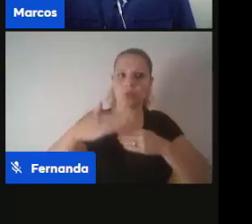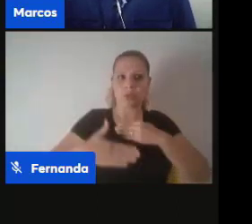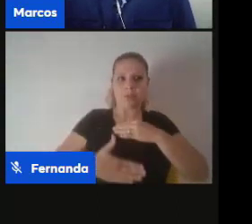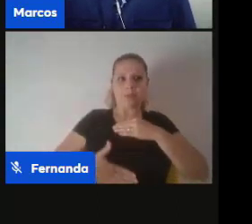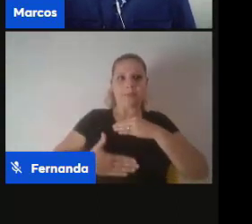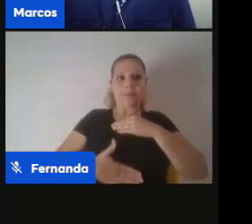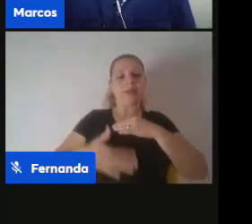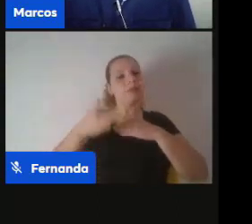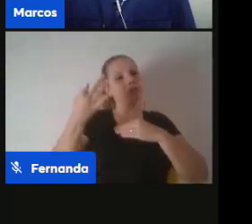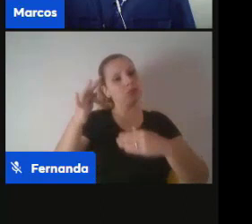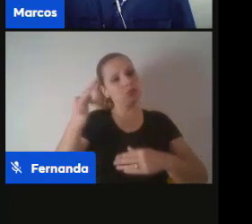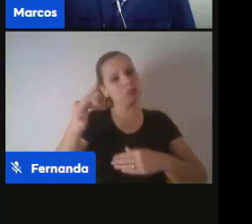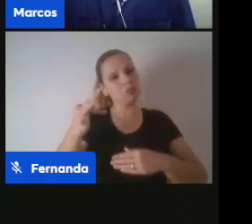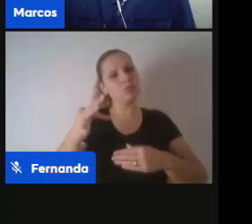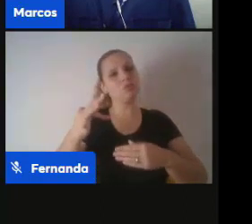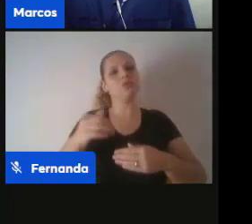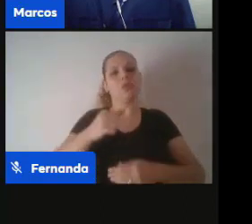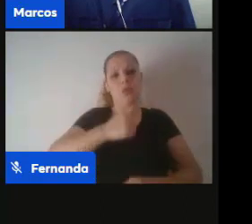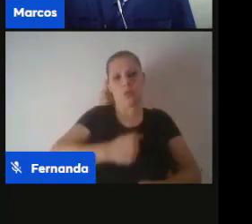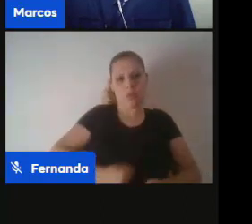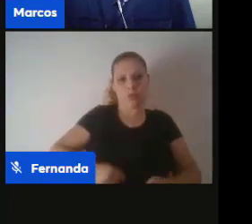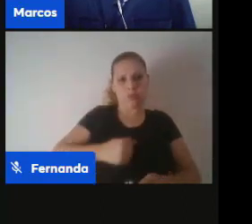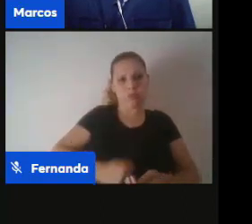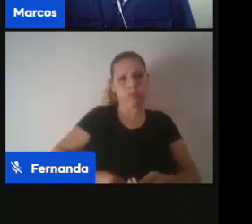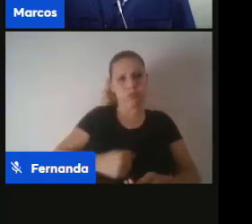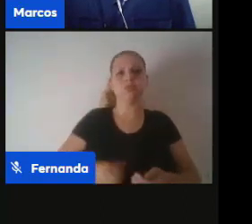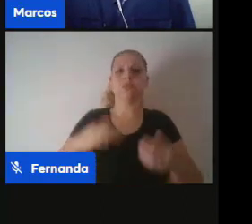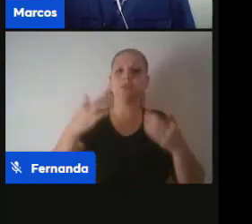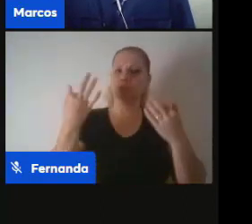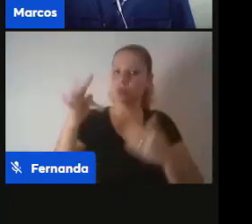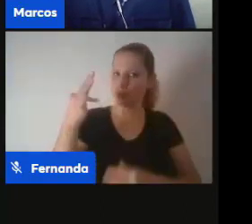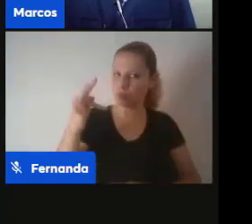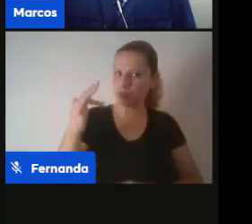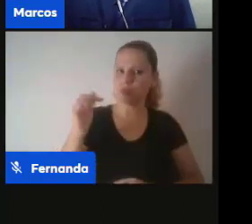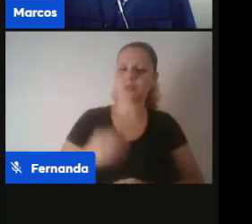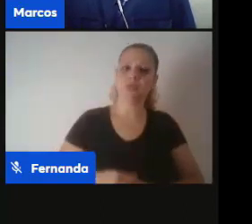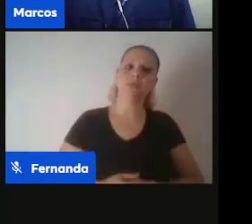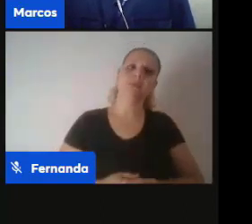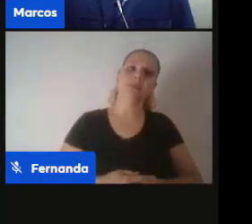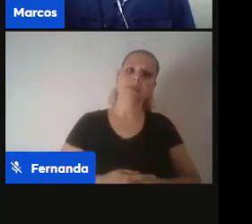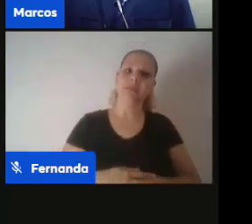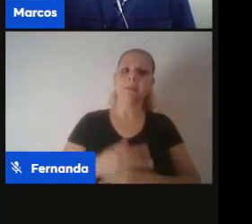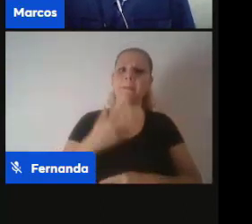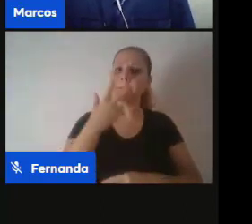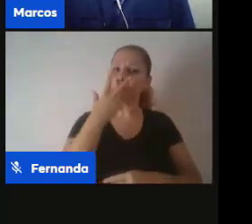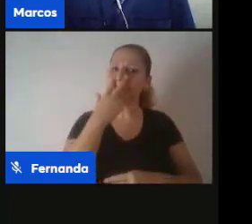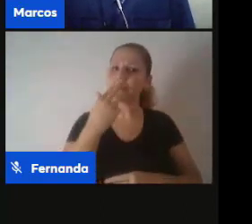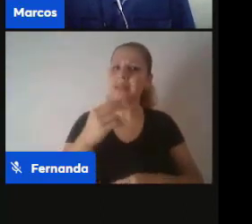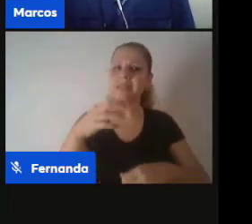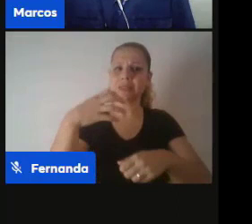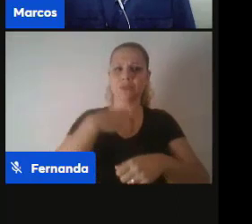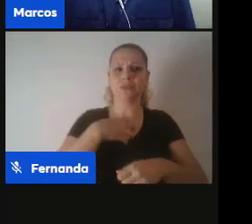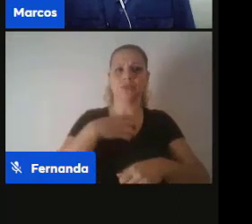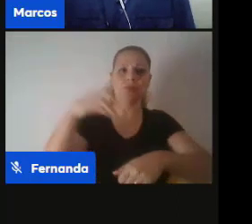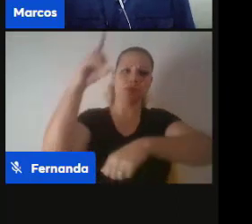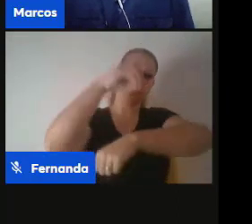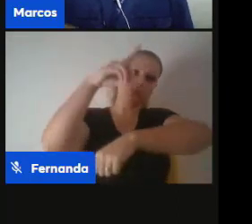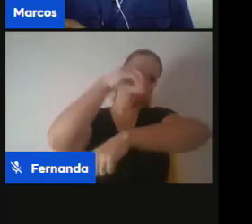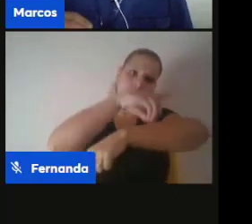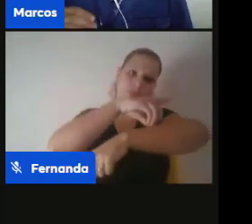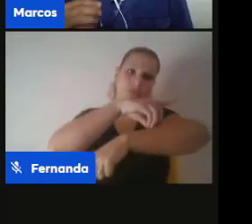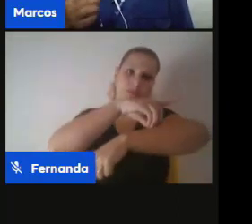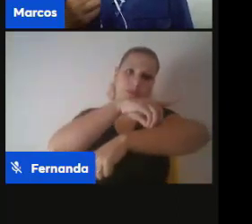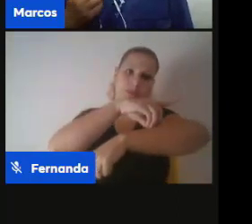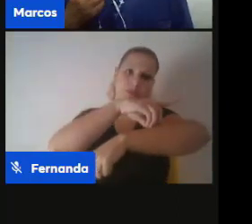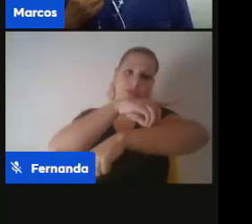diarreia, fotofobia, pequenas úlceras na mucosa oral. É muito parecido com o sintoma da dengue. E aí vem a necessidade